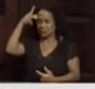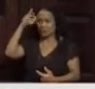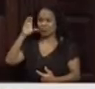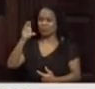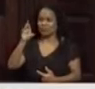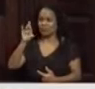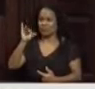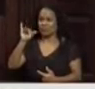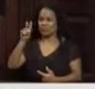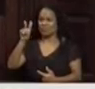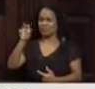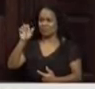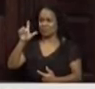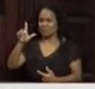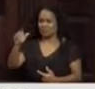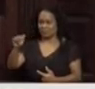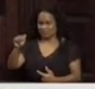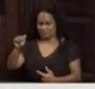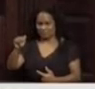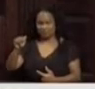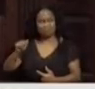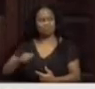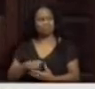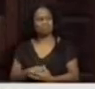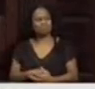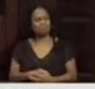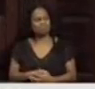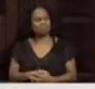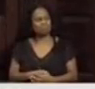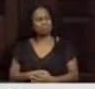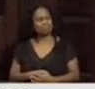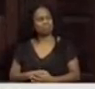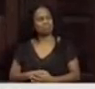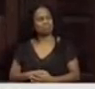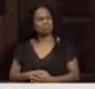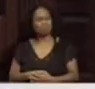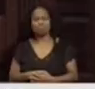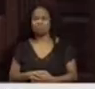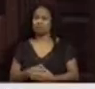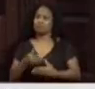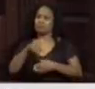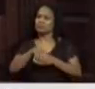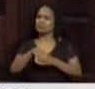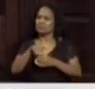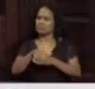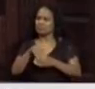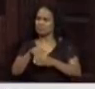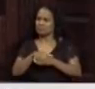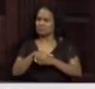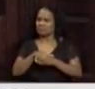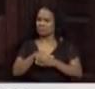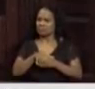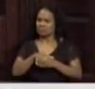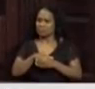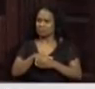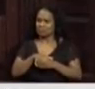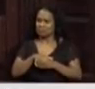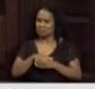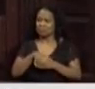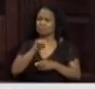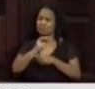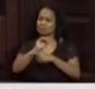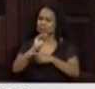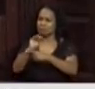porque o Crivella, o prefeito do Rio, se elegeu dizendo que ia cuidar das